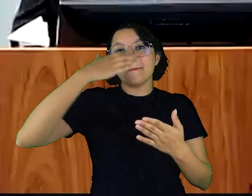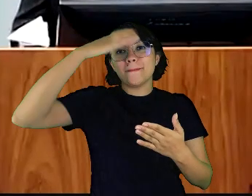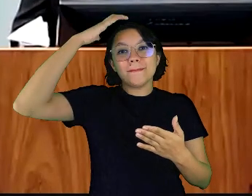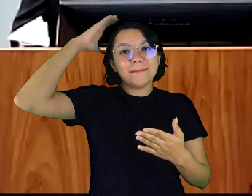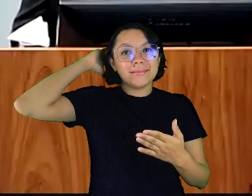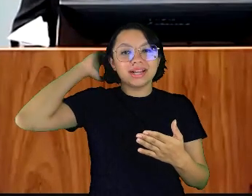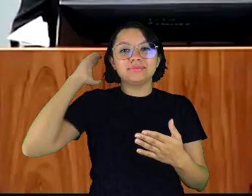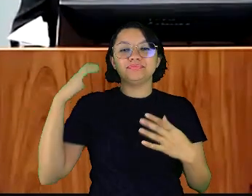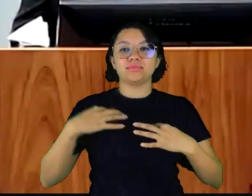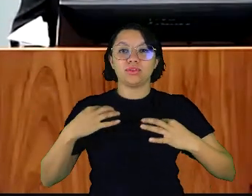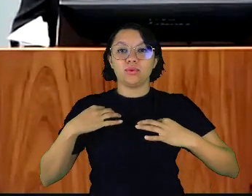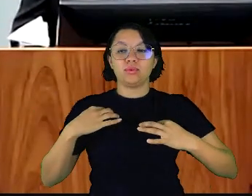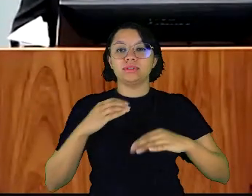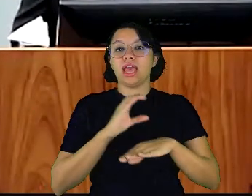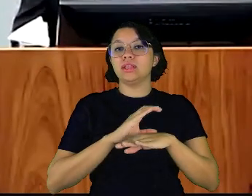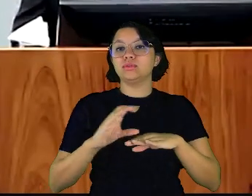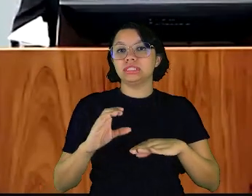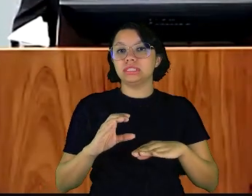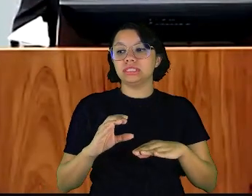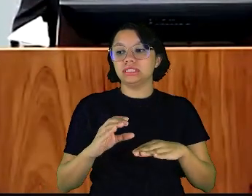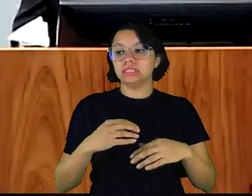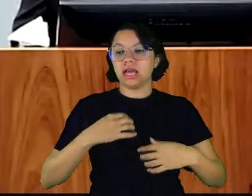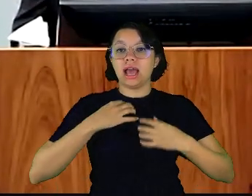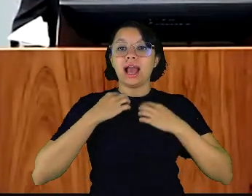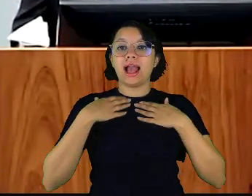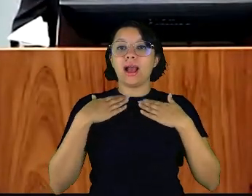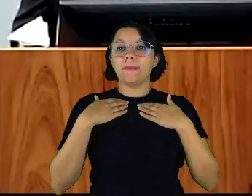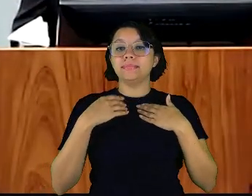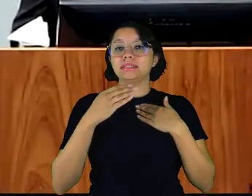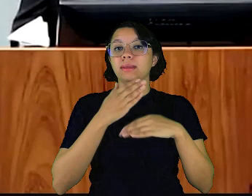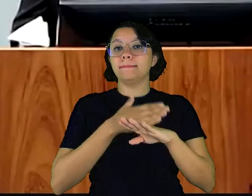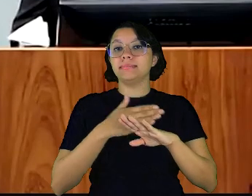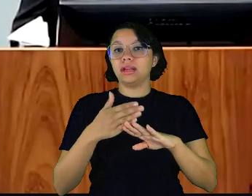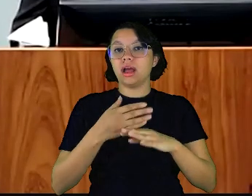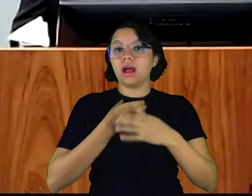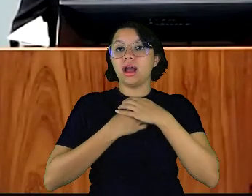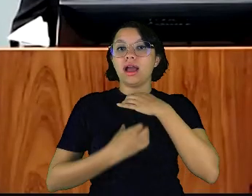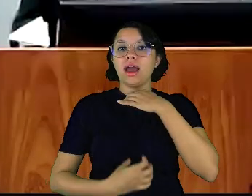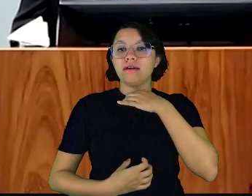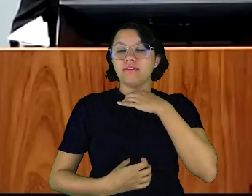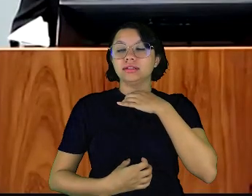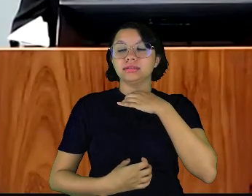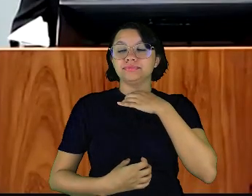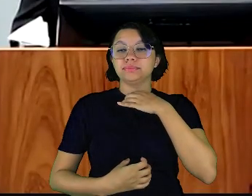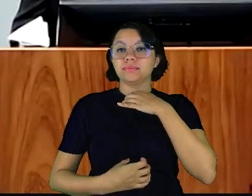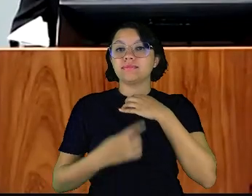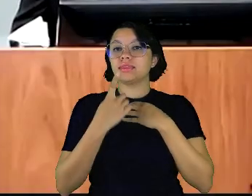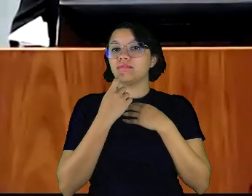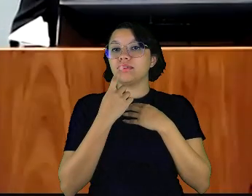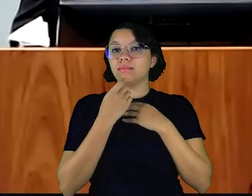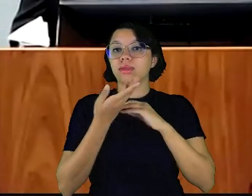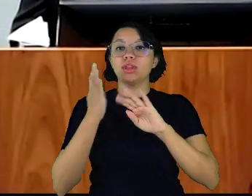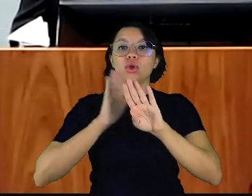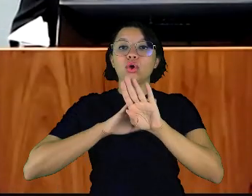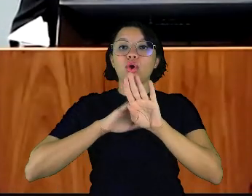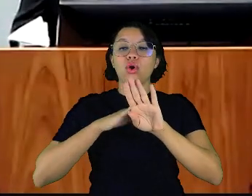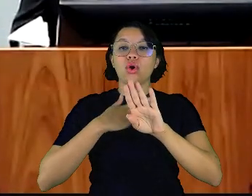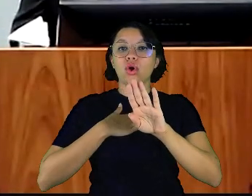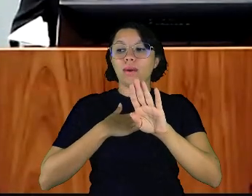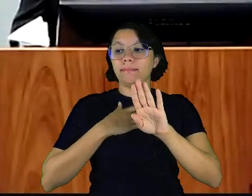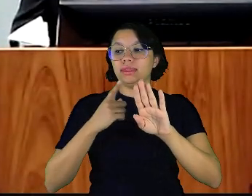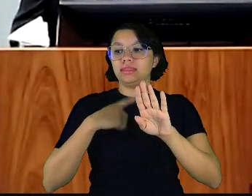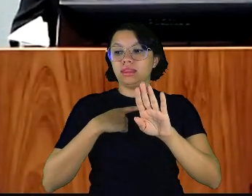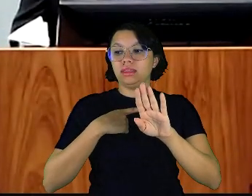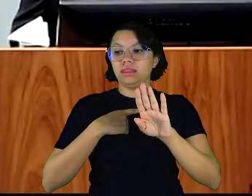cinza, camisa branca e gravata vermelha. No fundo, eu tenho uma parede com